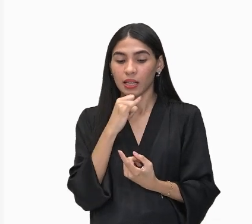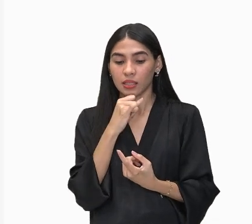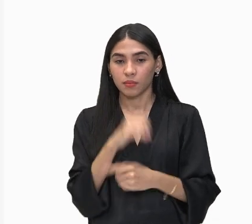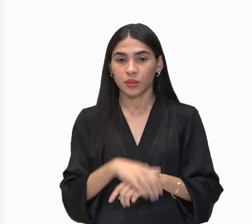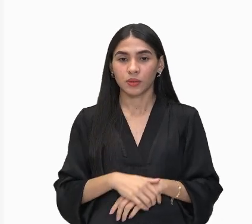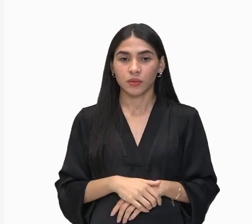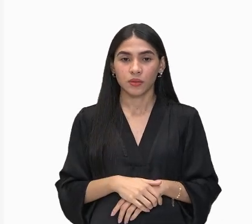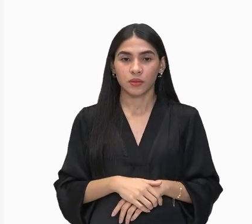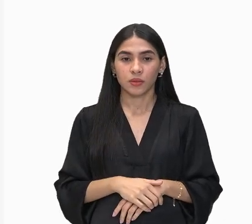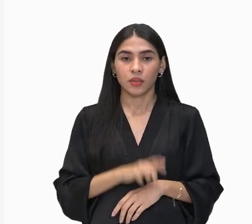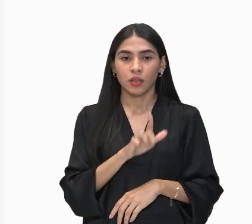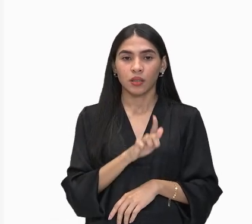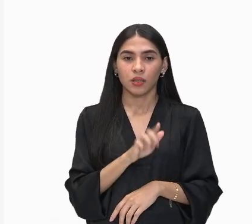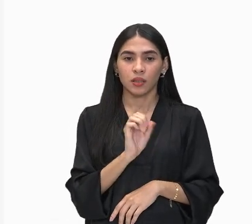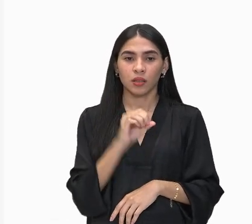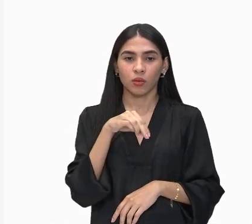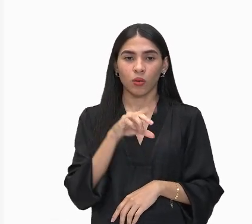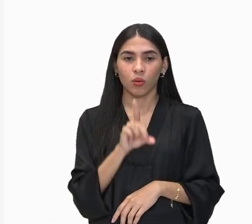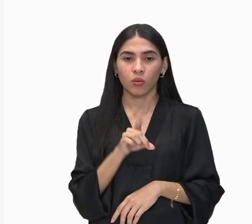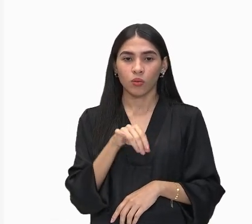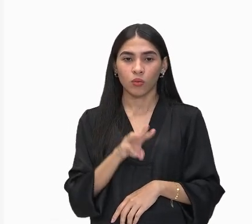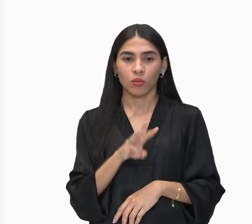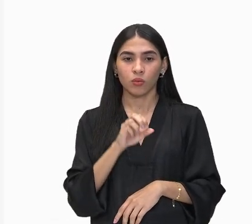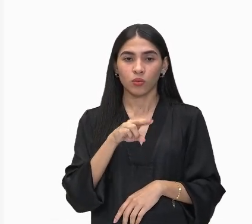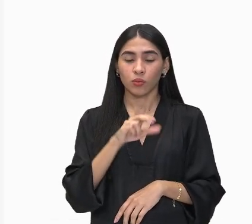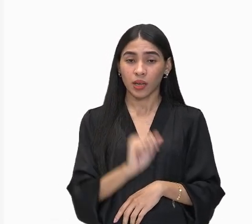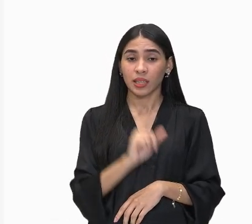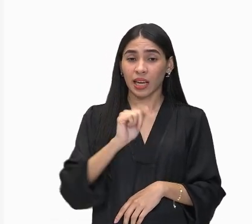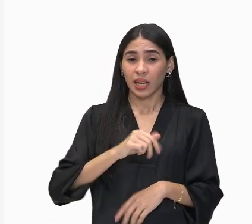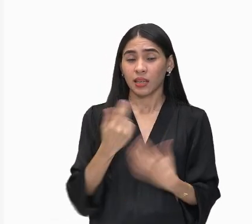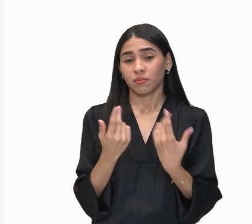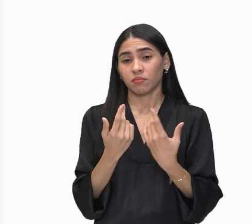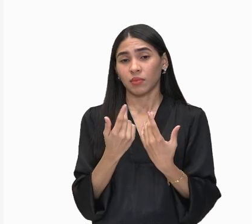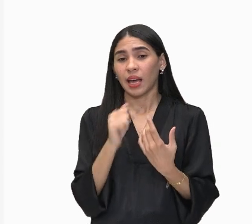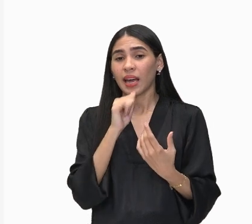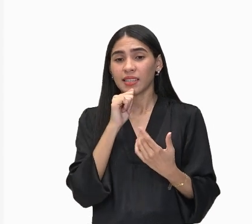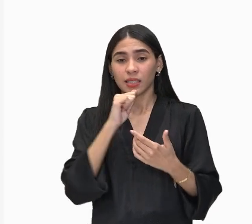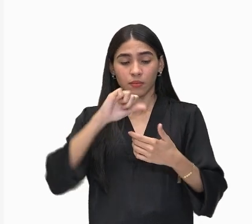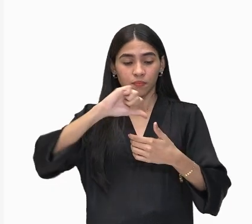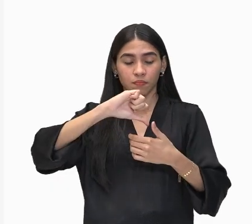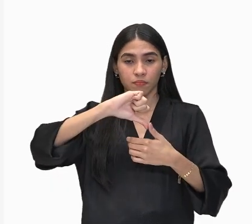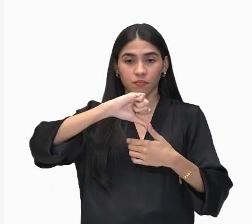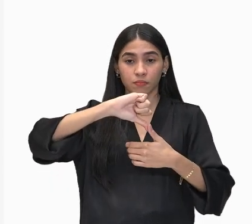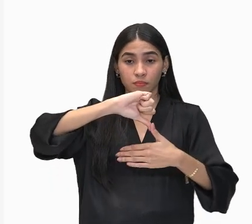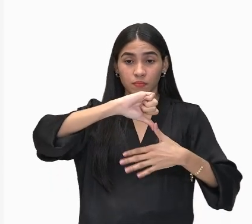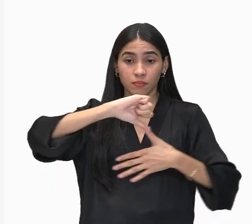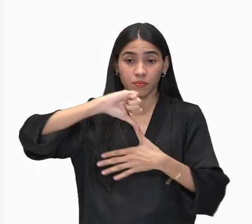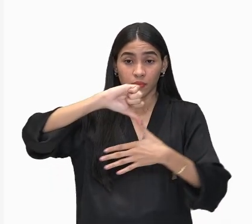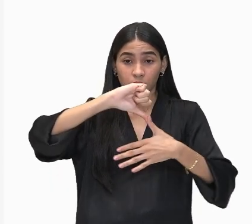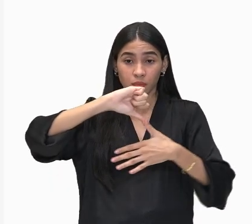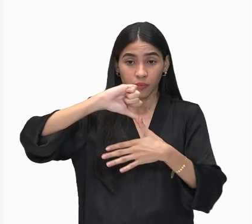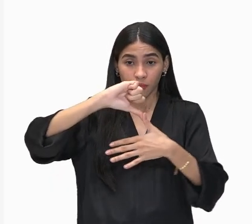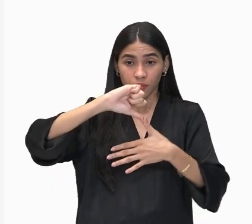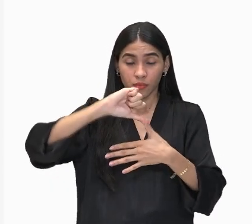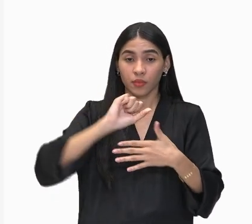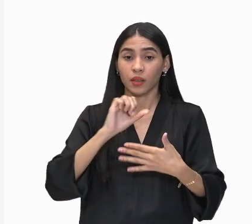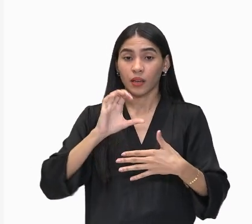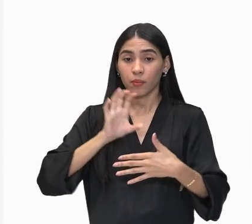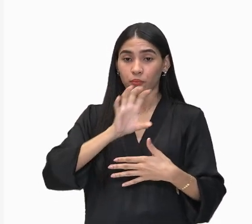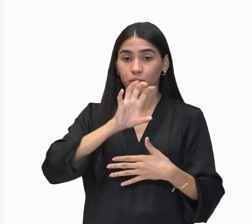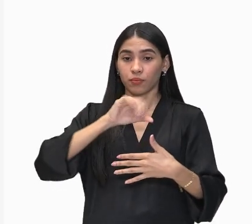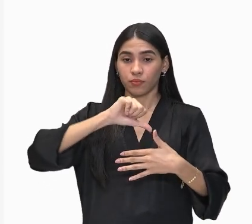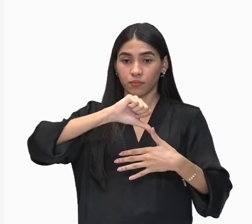o único continente pré-histórico, eles habitavam a região sul desse